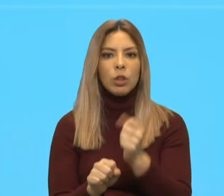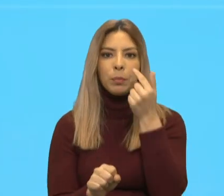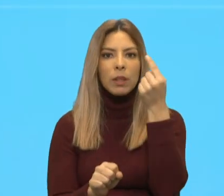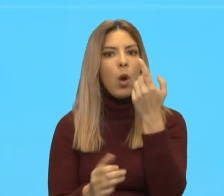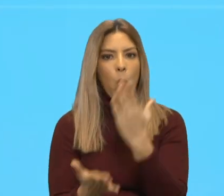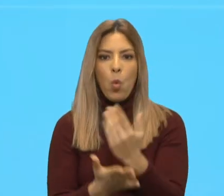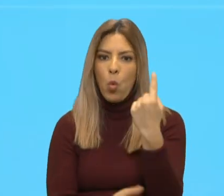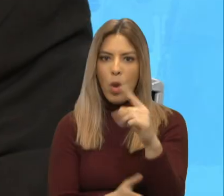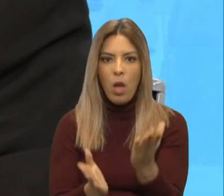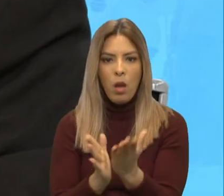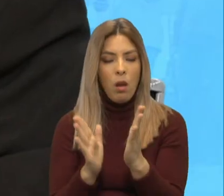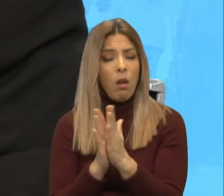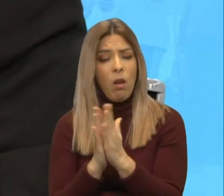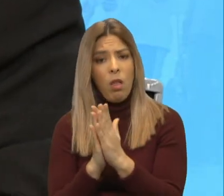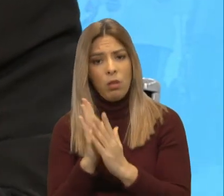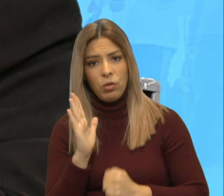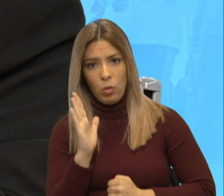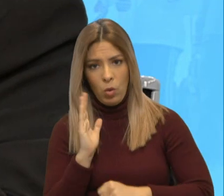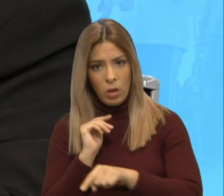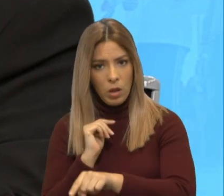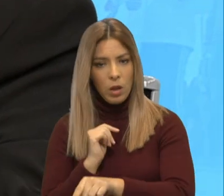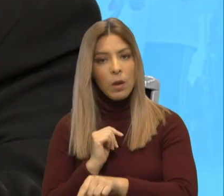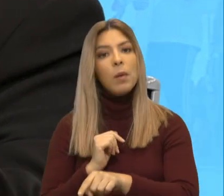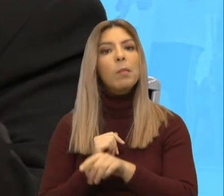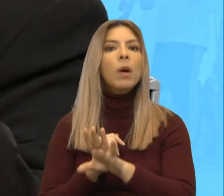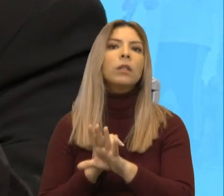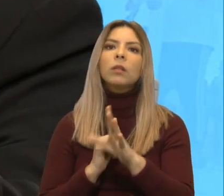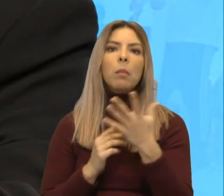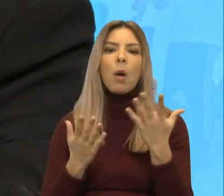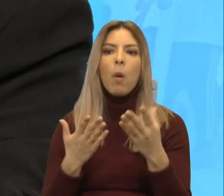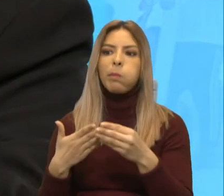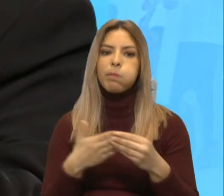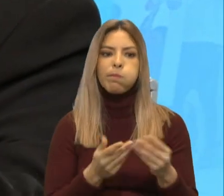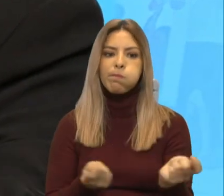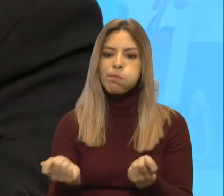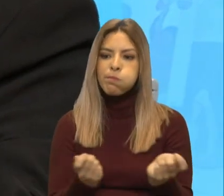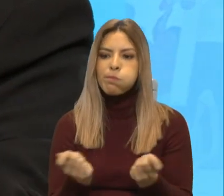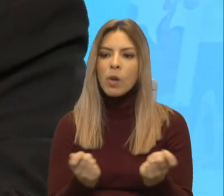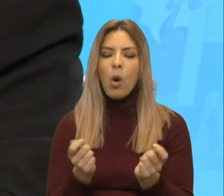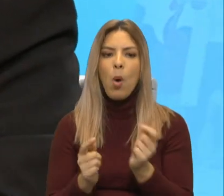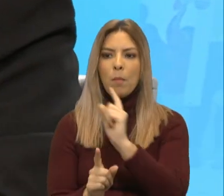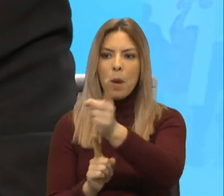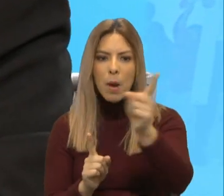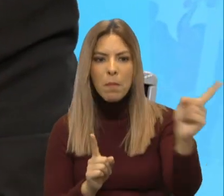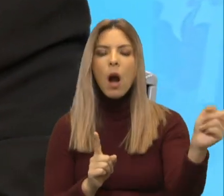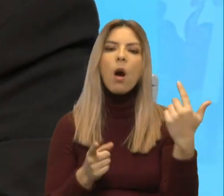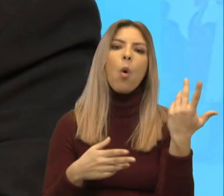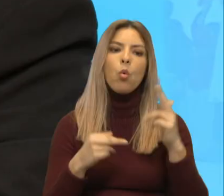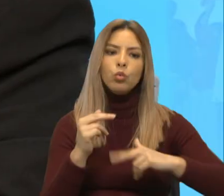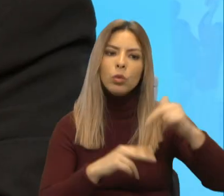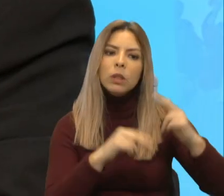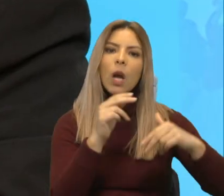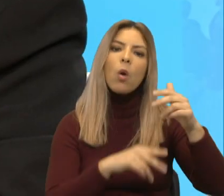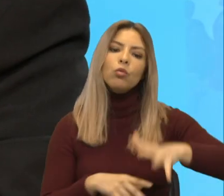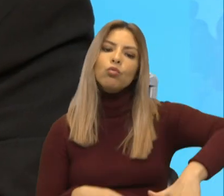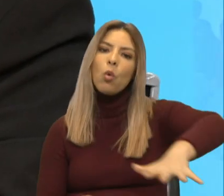E a Igreja Católica praticamente construiu, dirigiu, orientou toda a rede